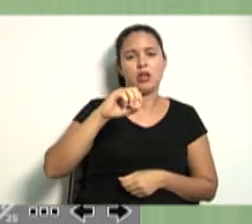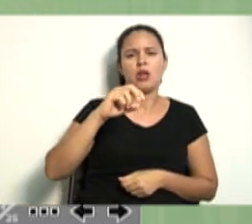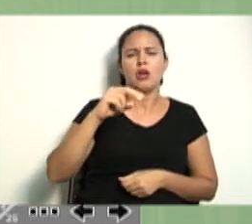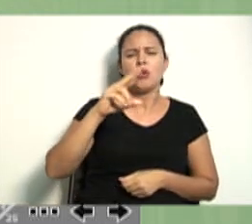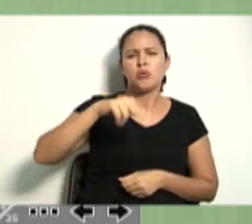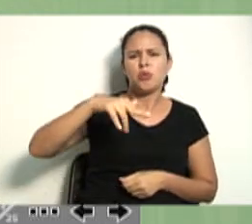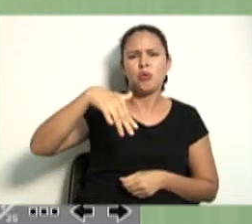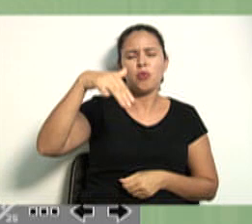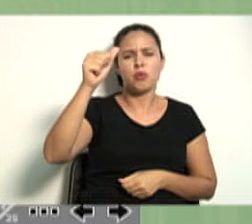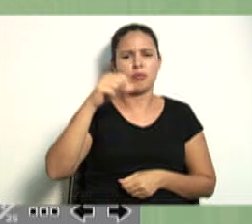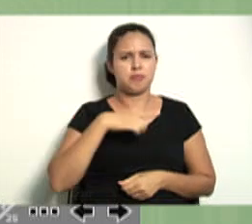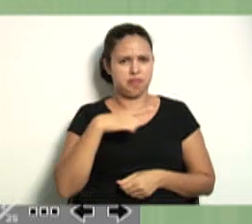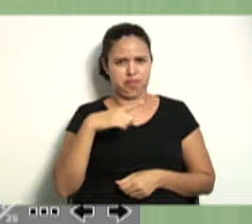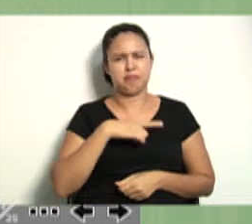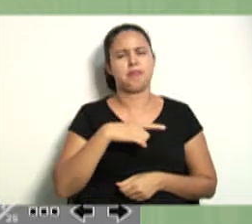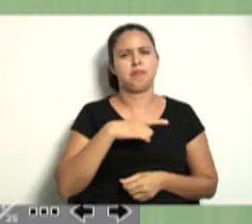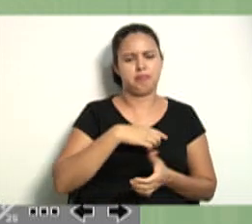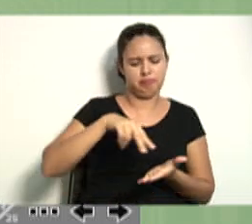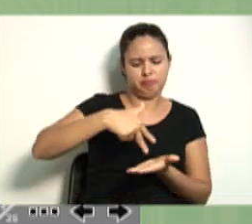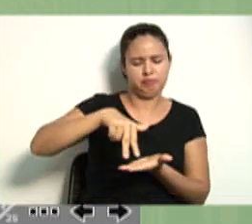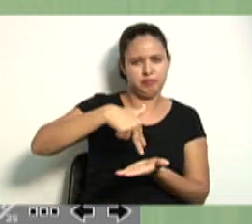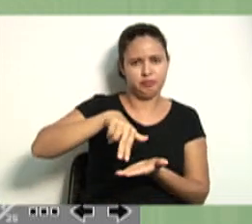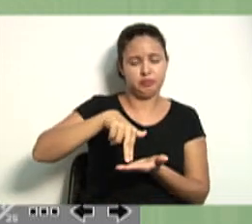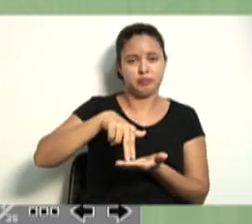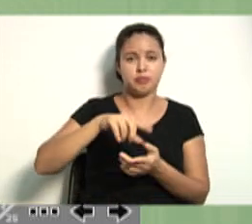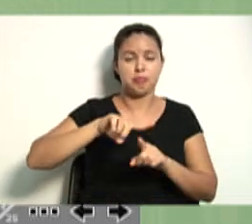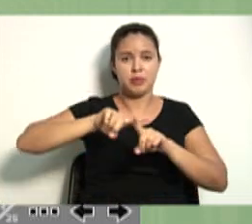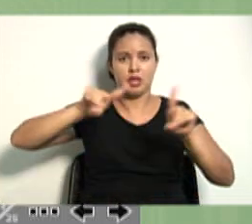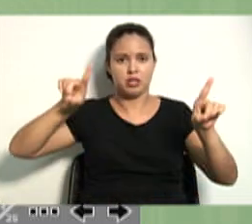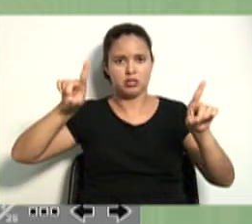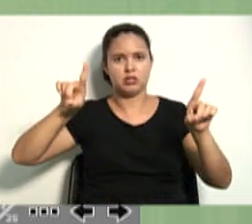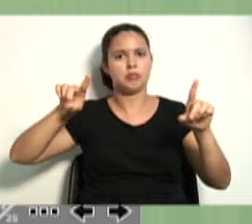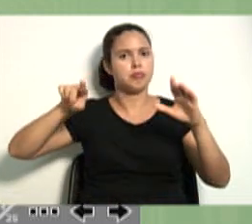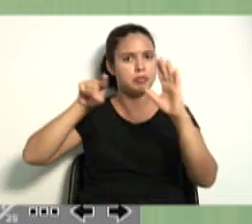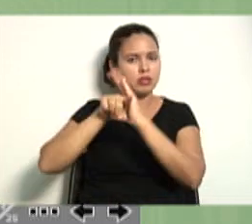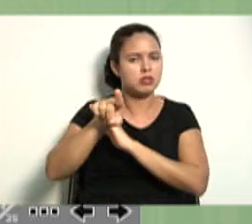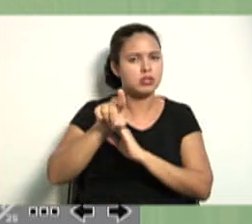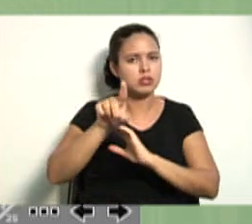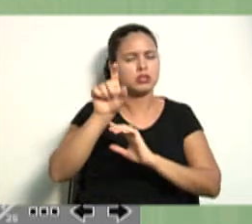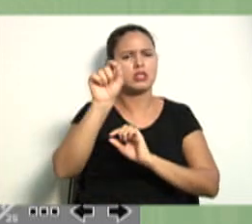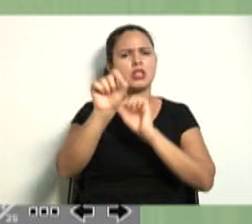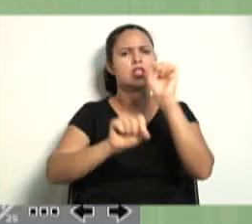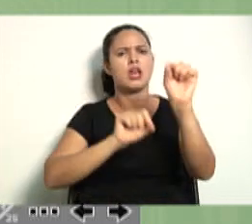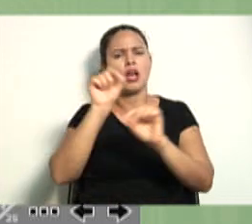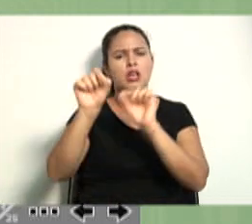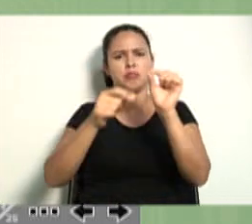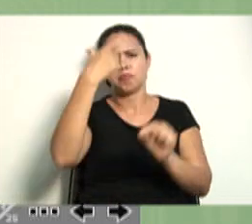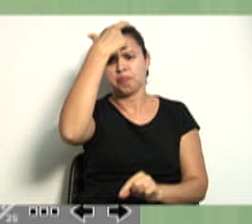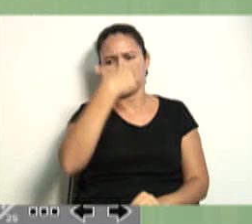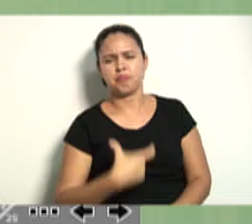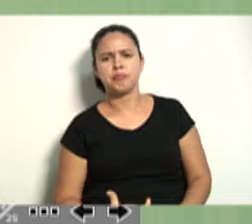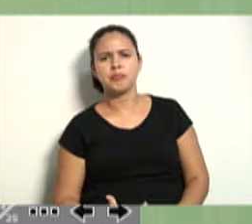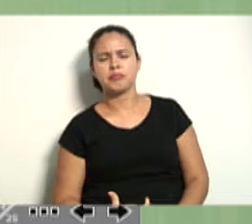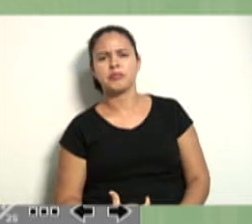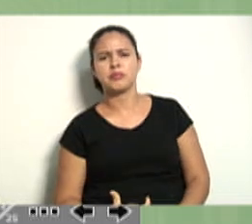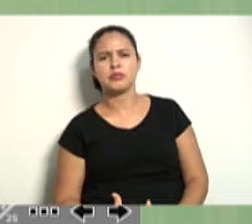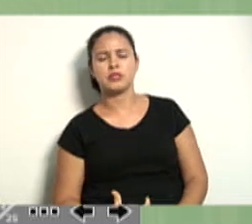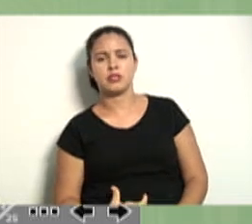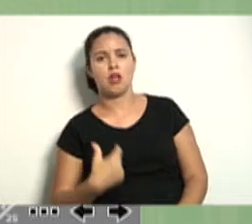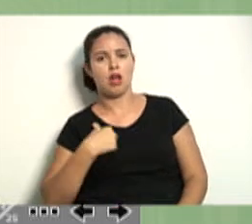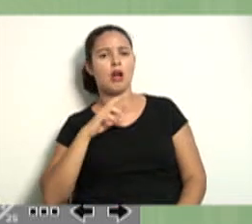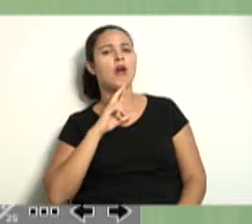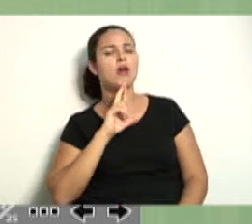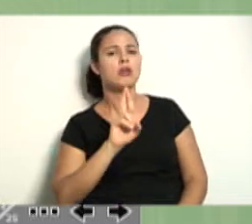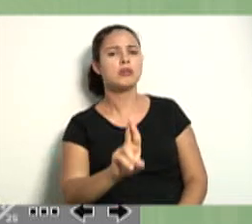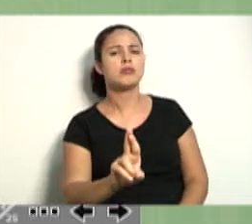outras coisas. Mas quando perguntamos sobre quem somos, tendemos a